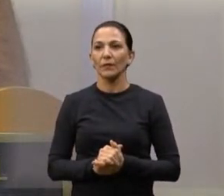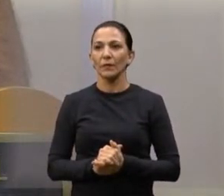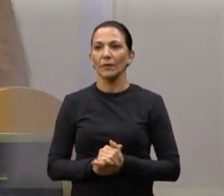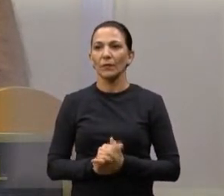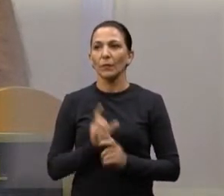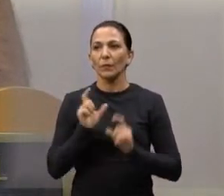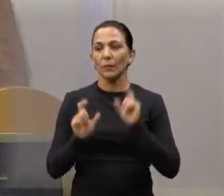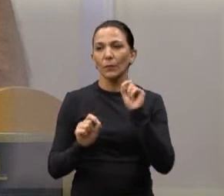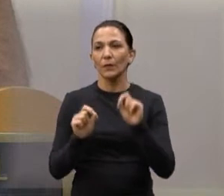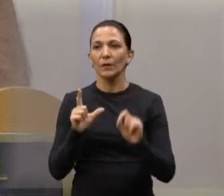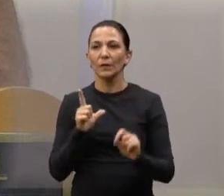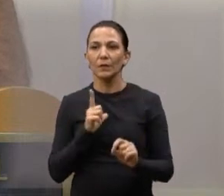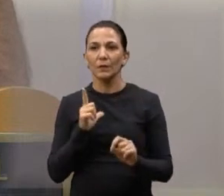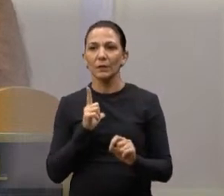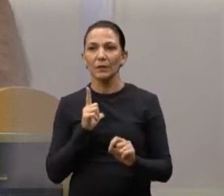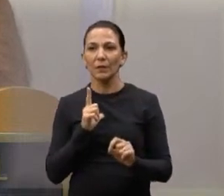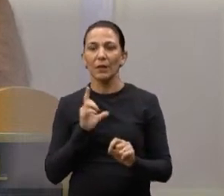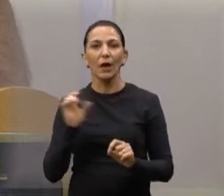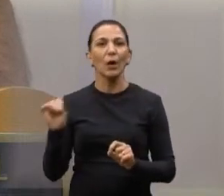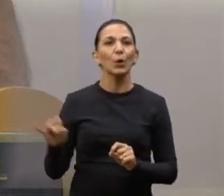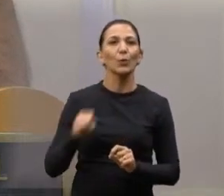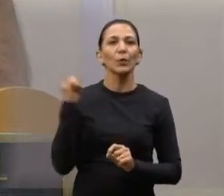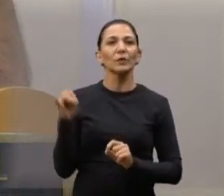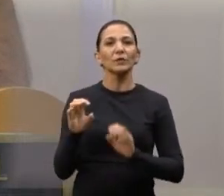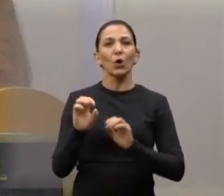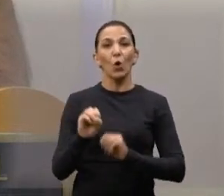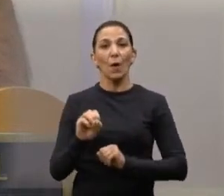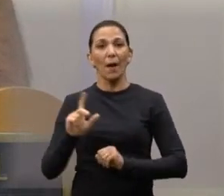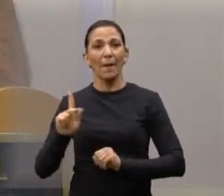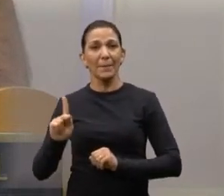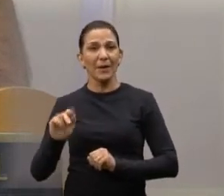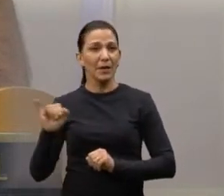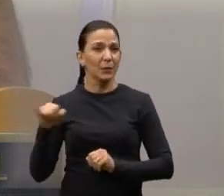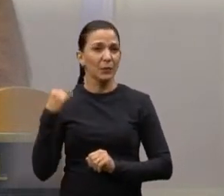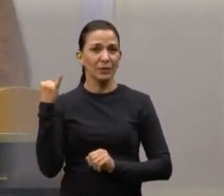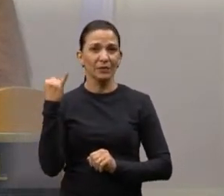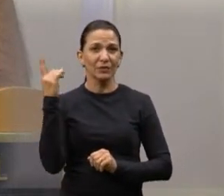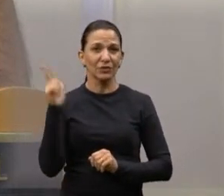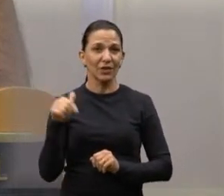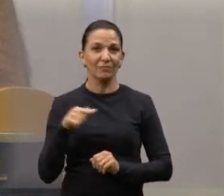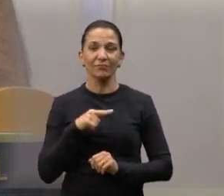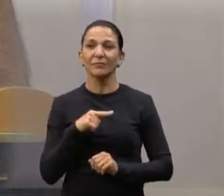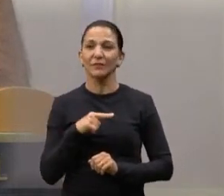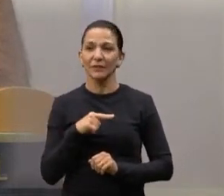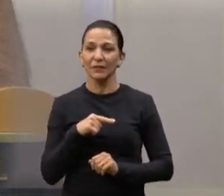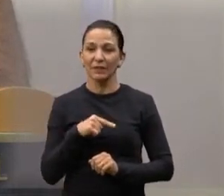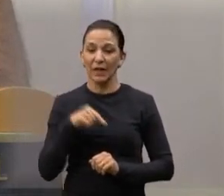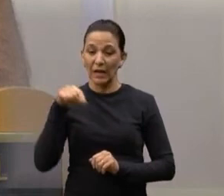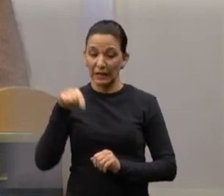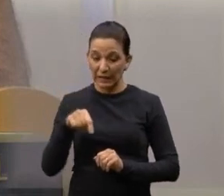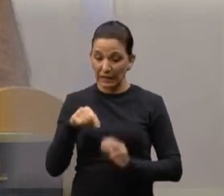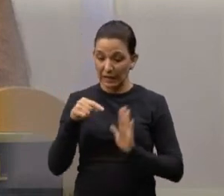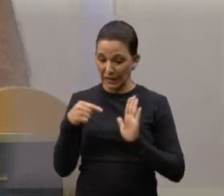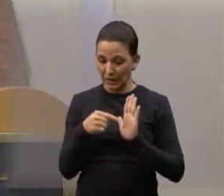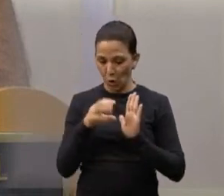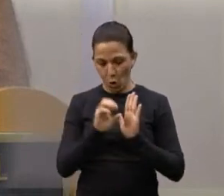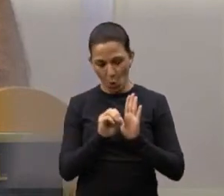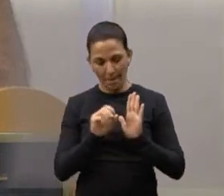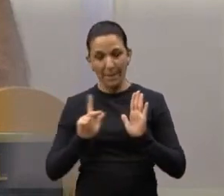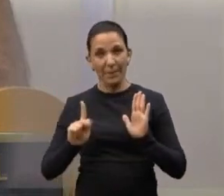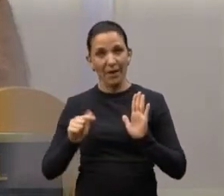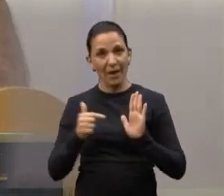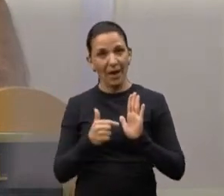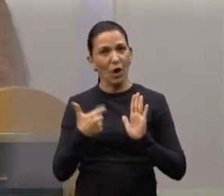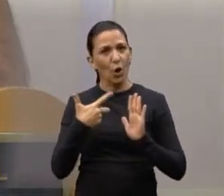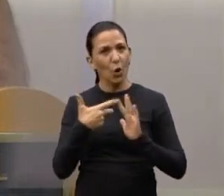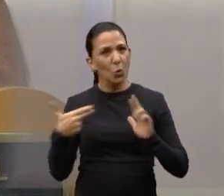aí a importância do orçamento participativo. É de lá que saem realmente as